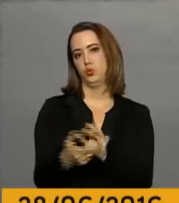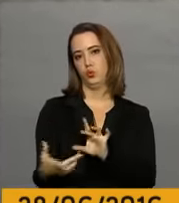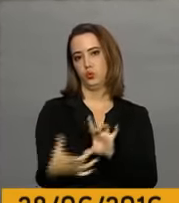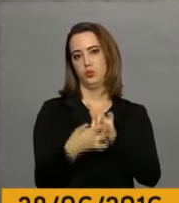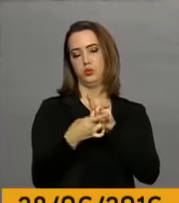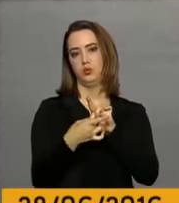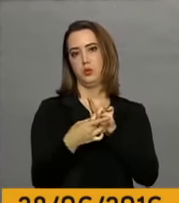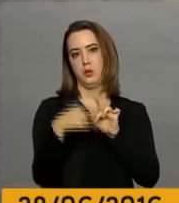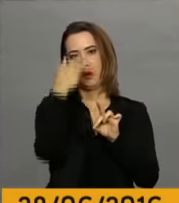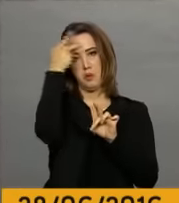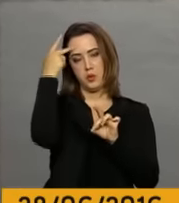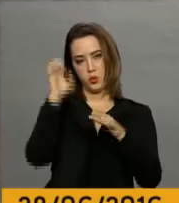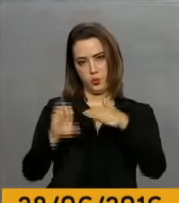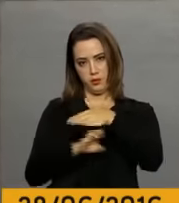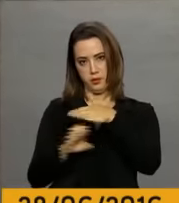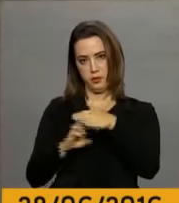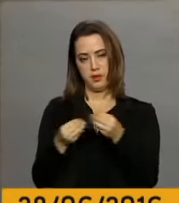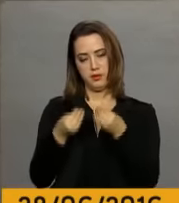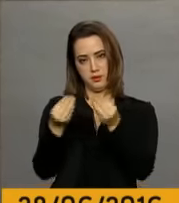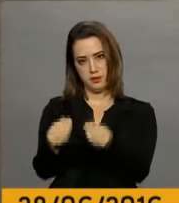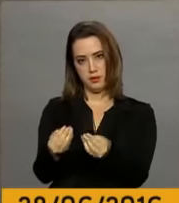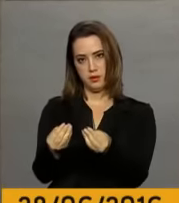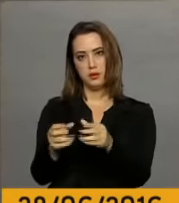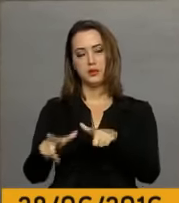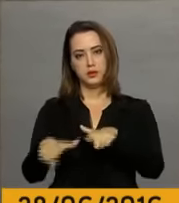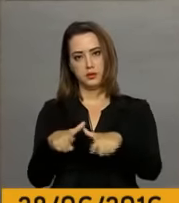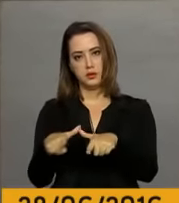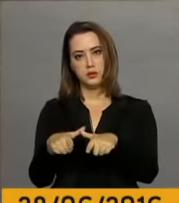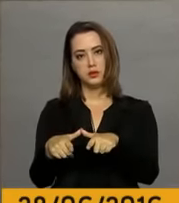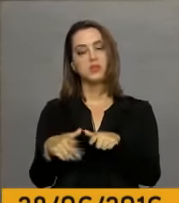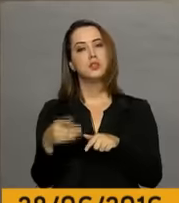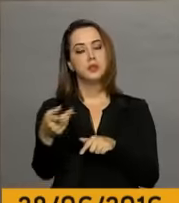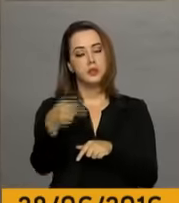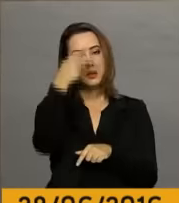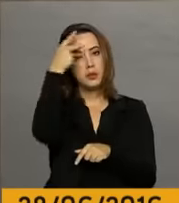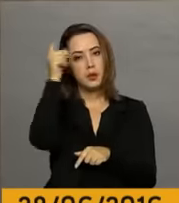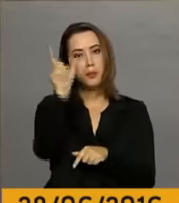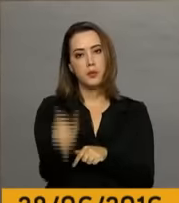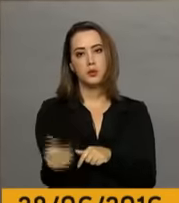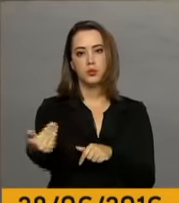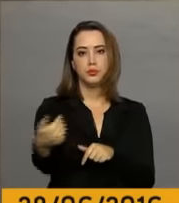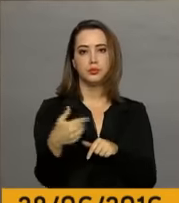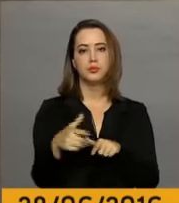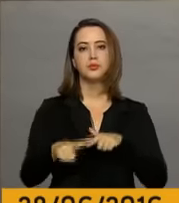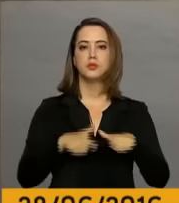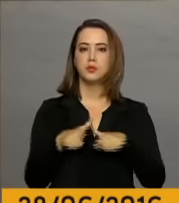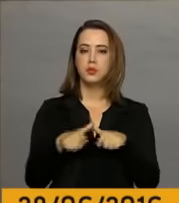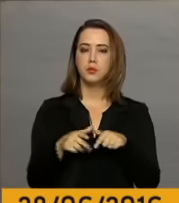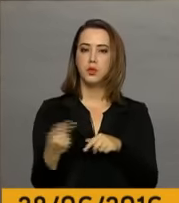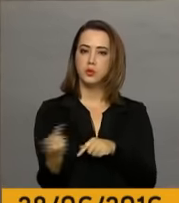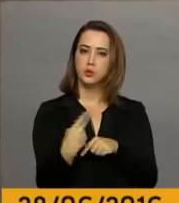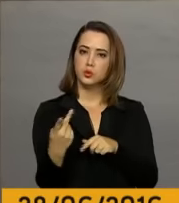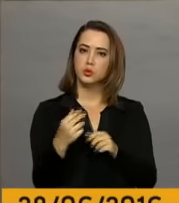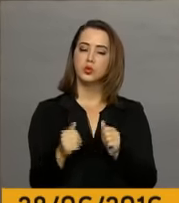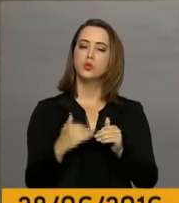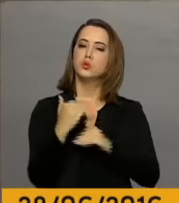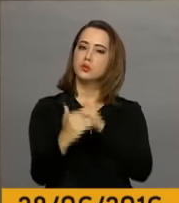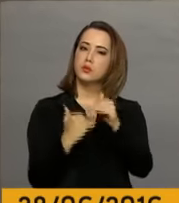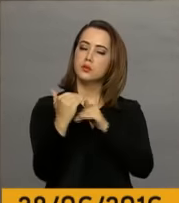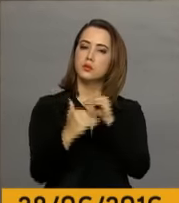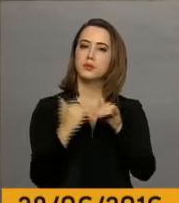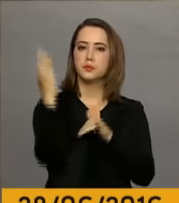destas duas forças vivas da Nação que fazem o país crescer e